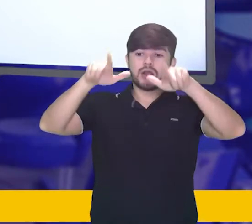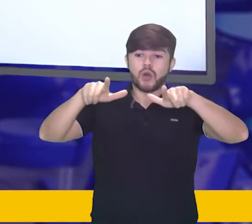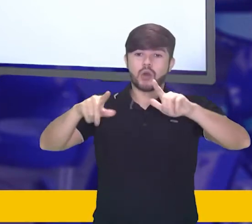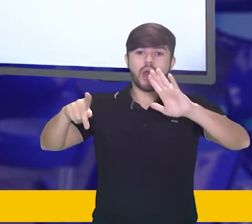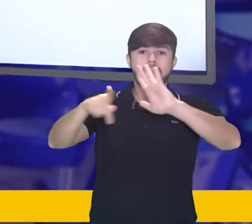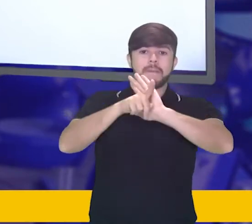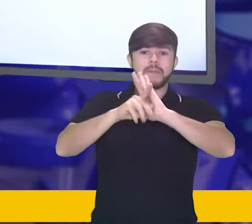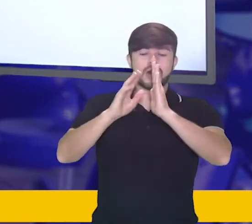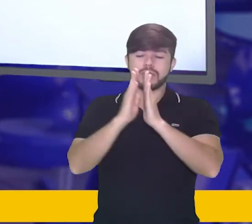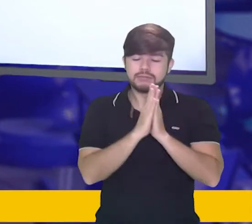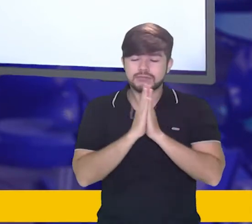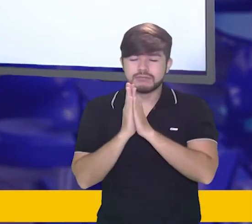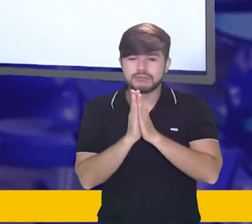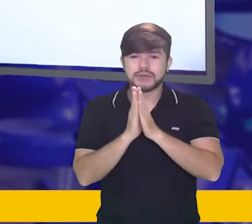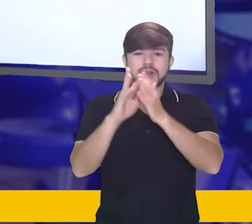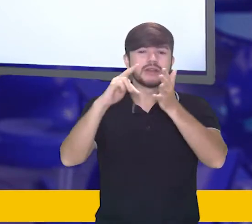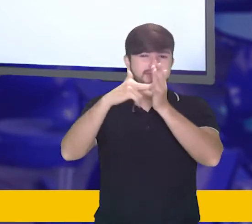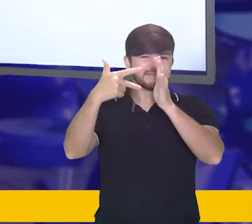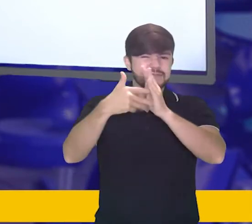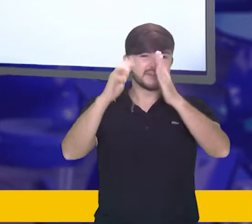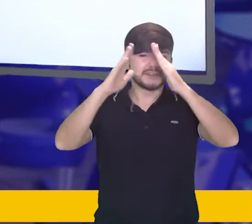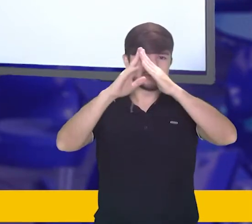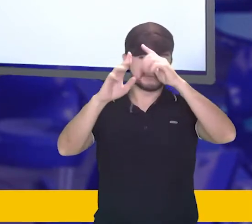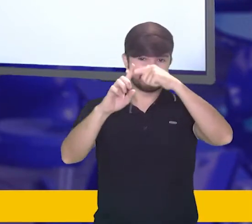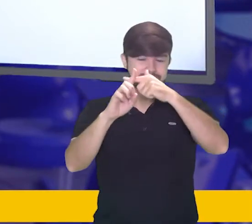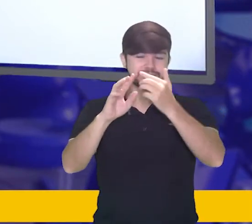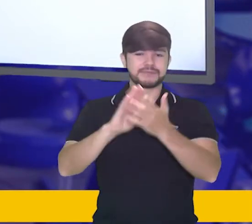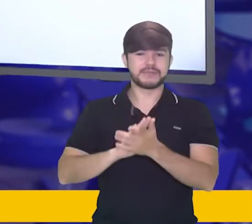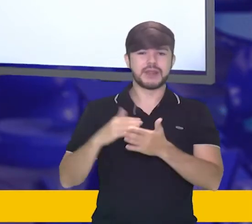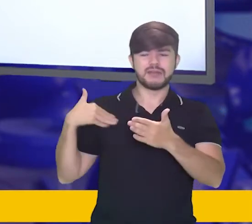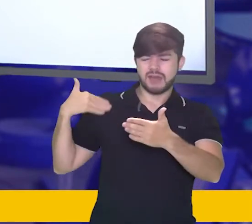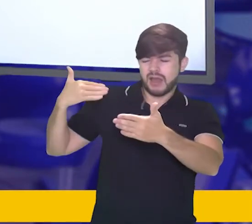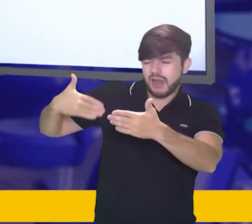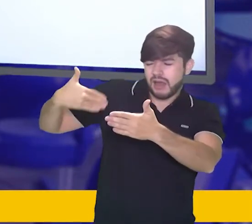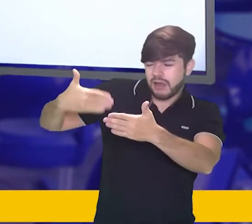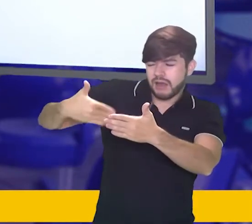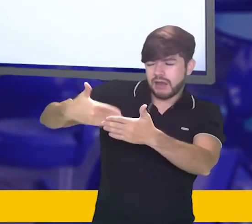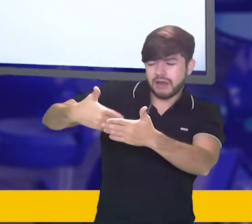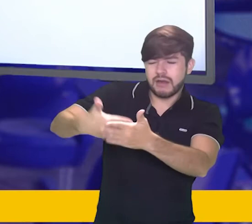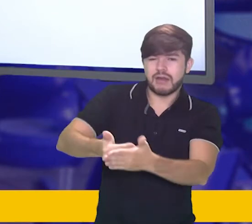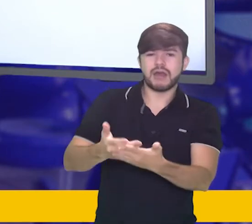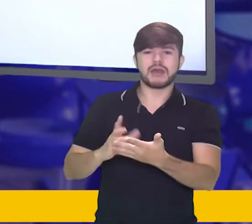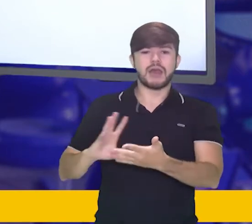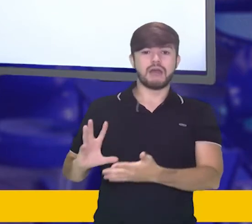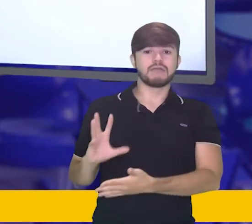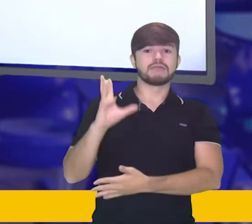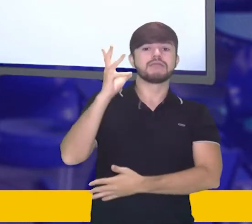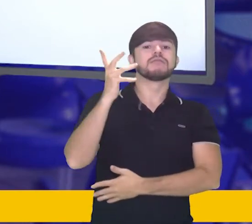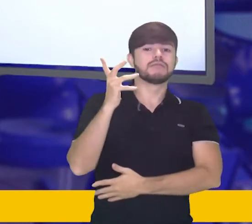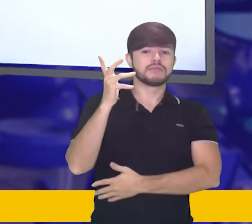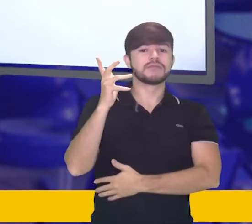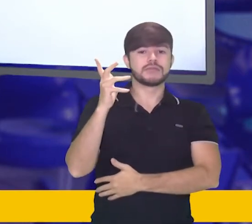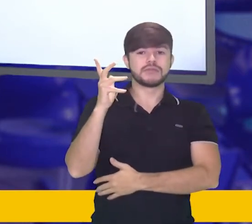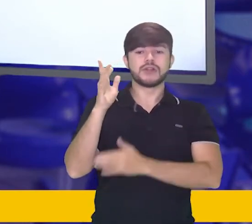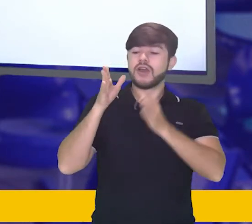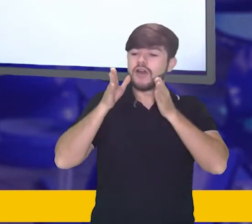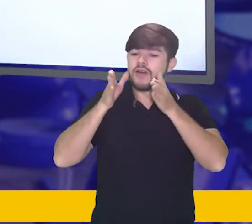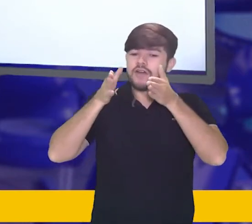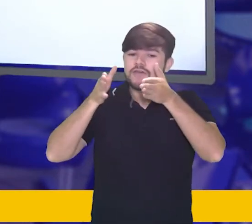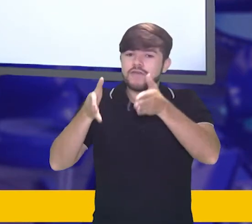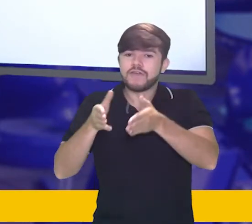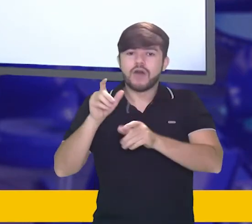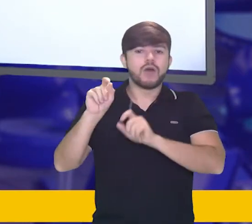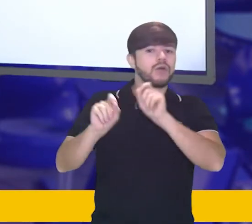cidade, templo sagrado para o islamismo. e seguir uma ordem, né? Ou seja, fazer uma